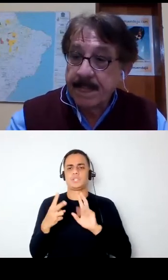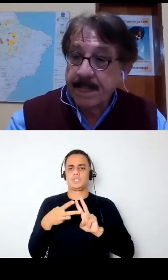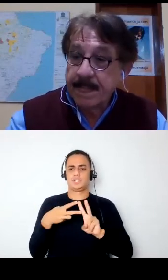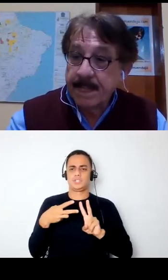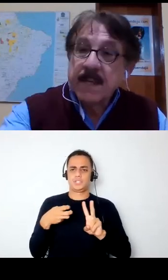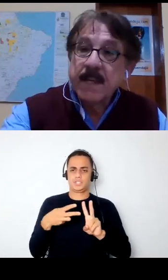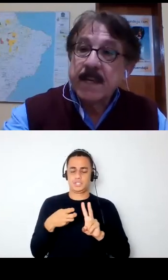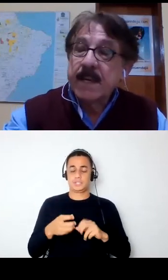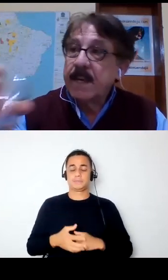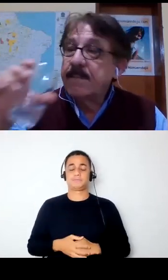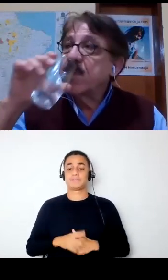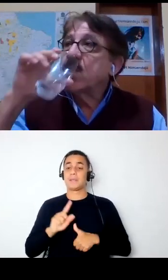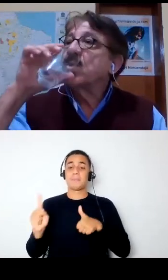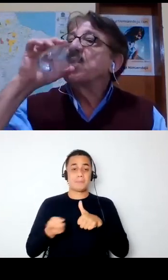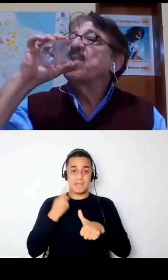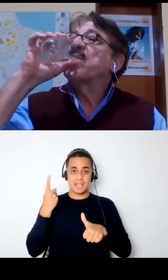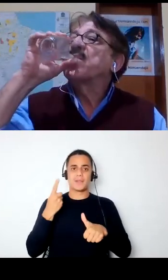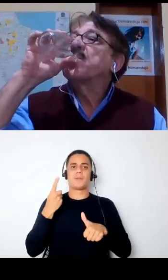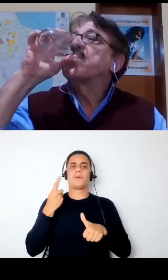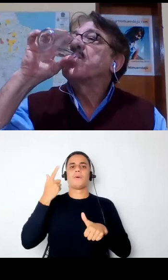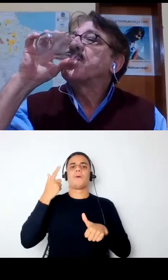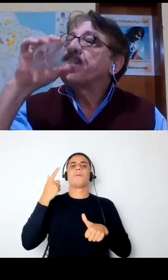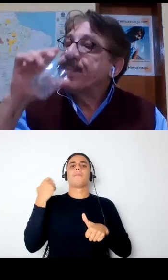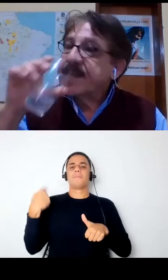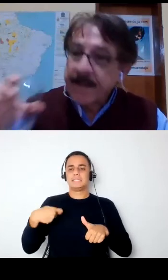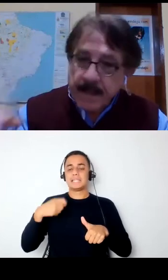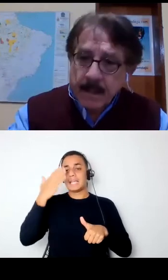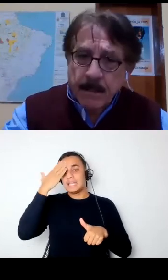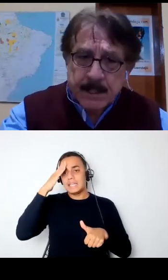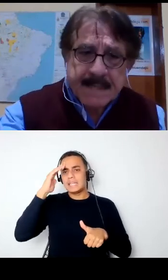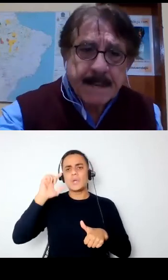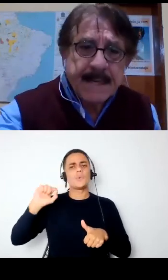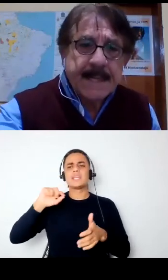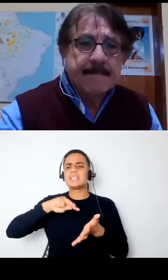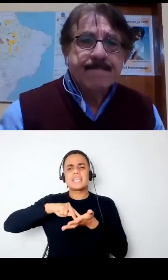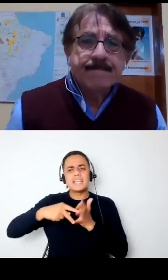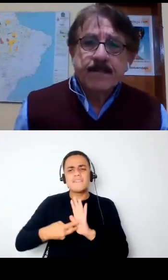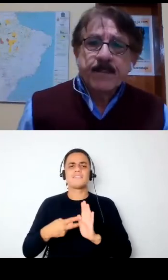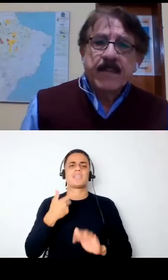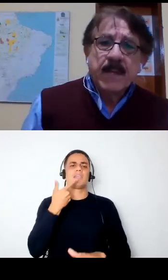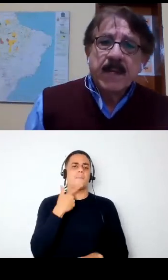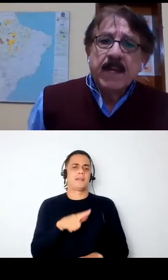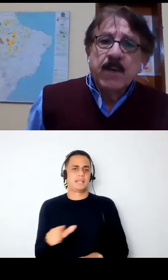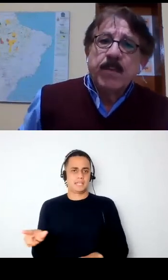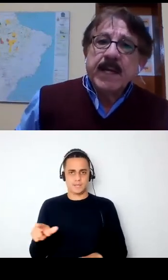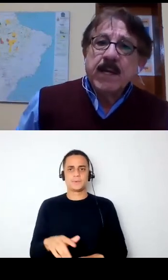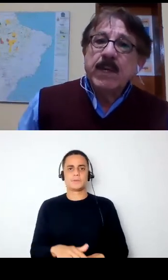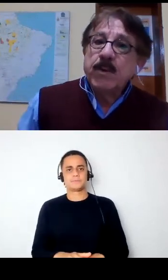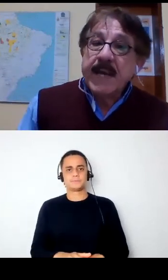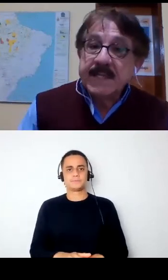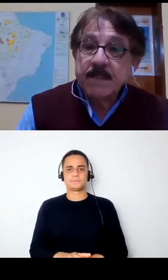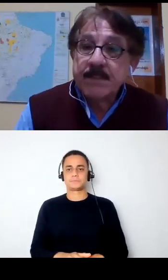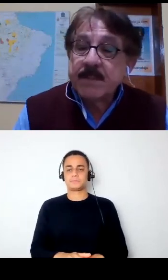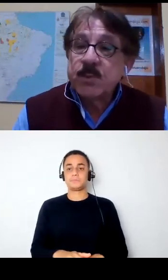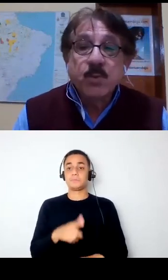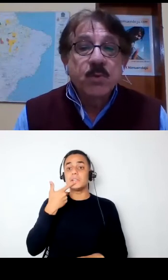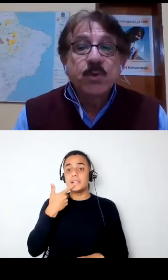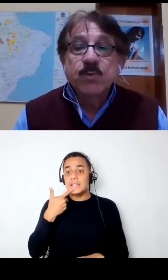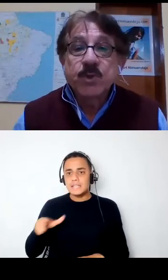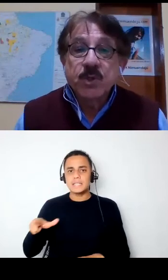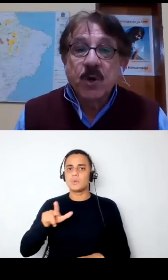têm capacidade criativa, etc. E se você tem que olhar o português, então, como diz o pessoal, senta no seu rabinho, um fala do outro. Né? Vamos